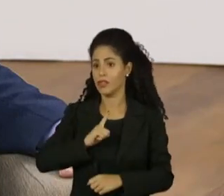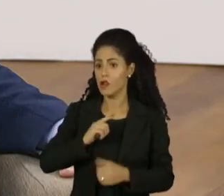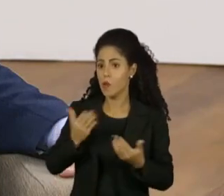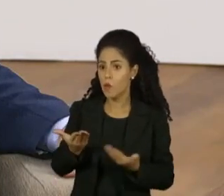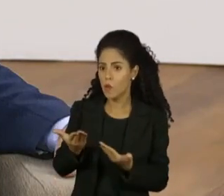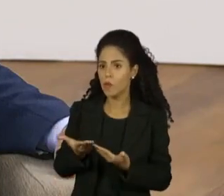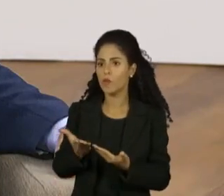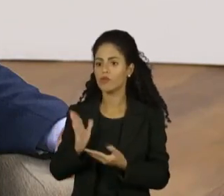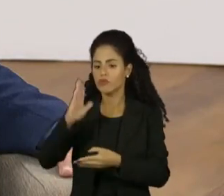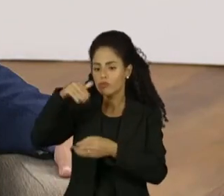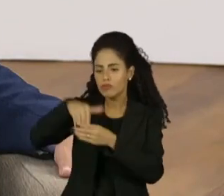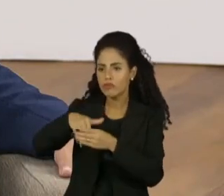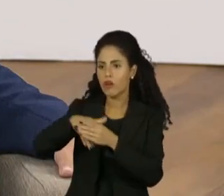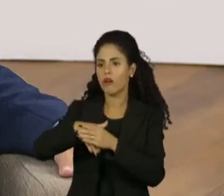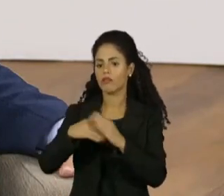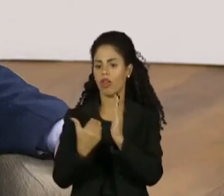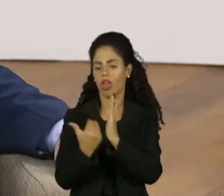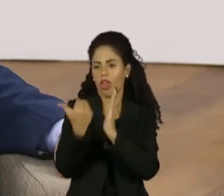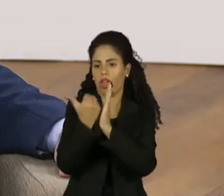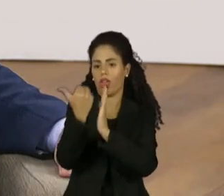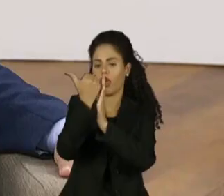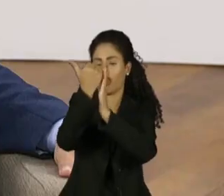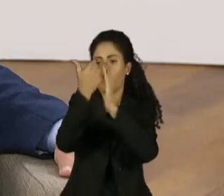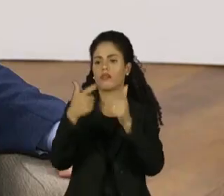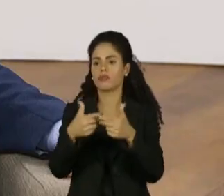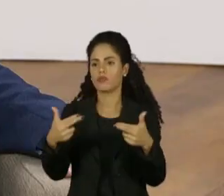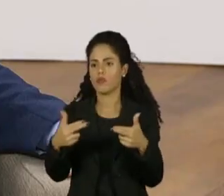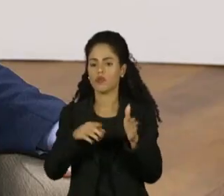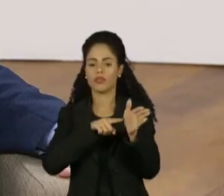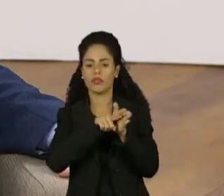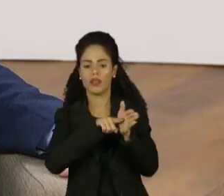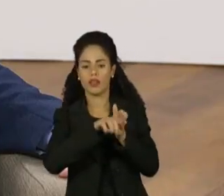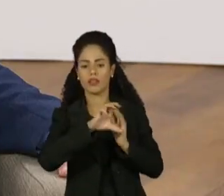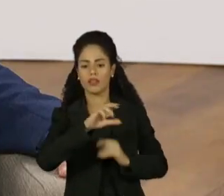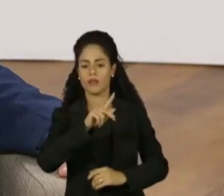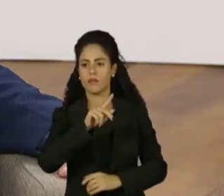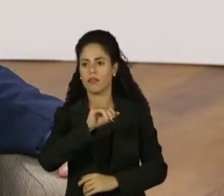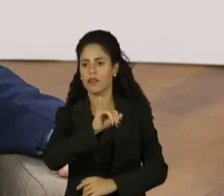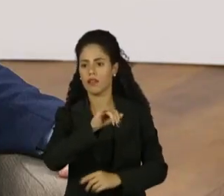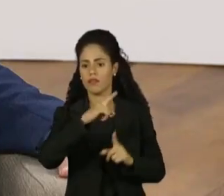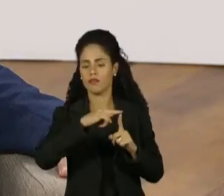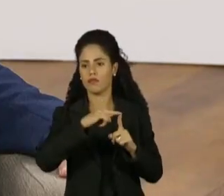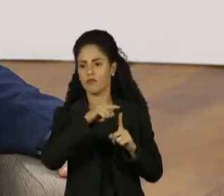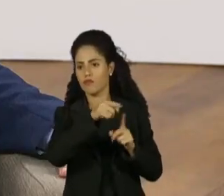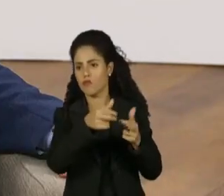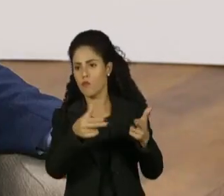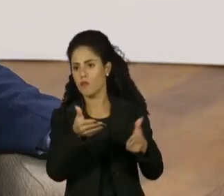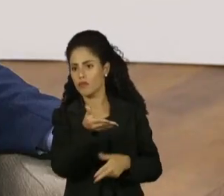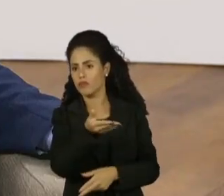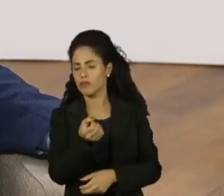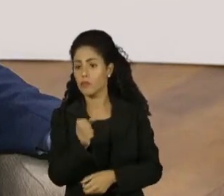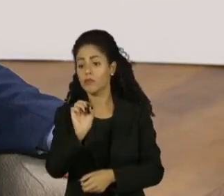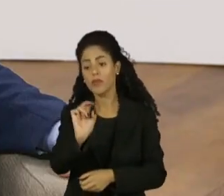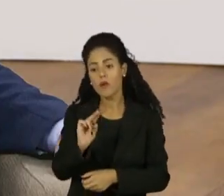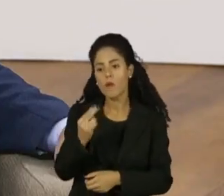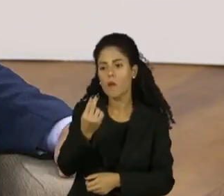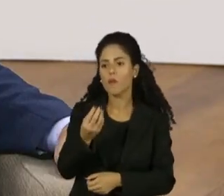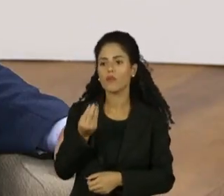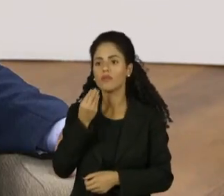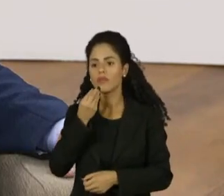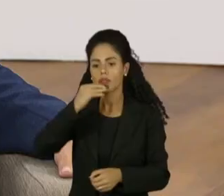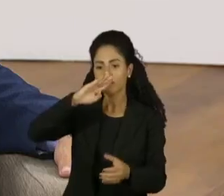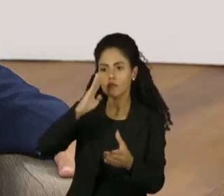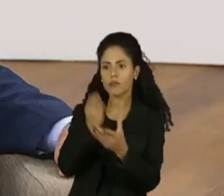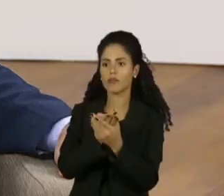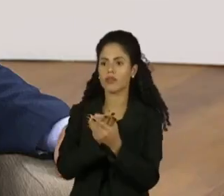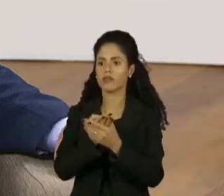votos suficientes, por exemplo, para implementar, né, uma CPI com esse tipo de conotação, ou de abrir um processo